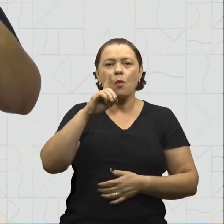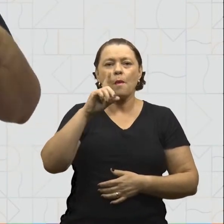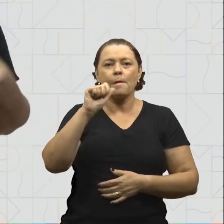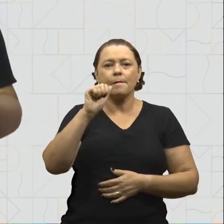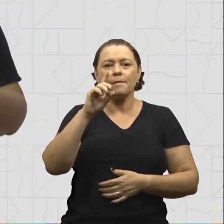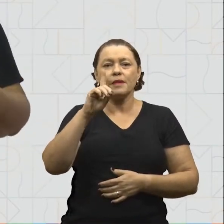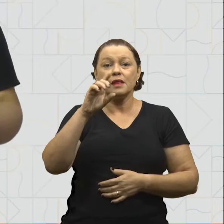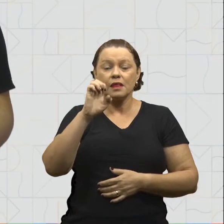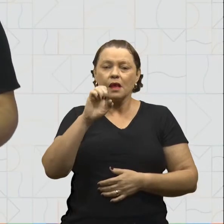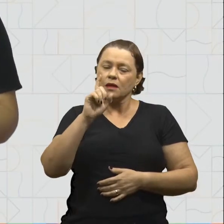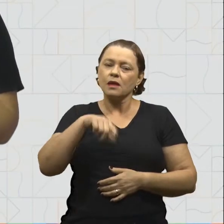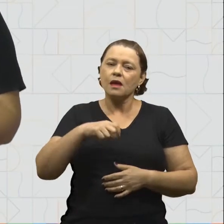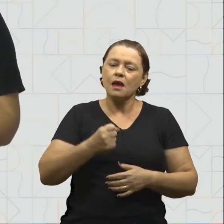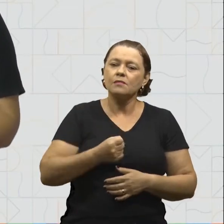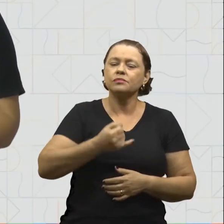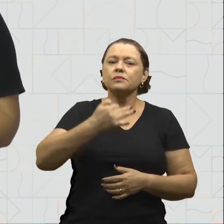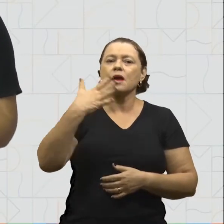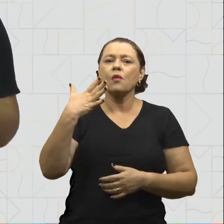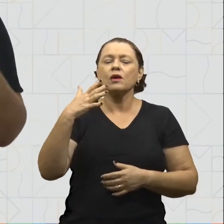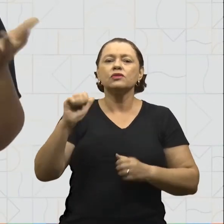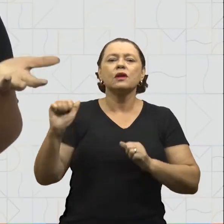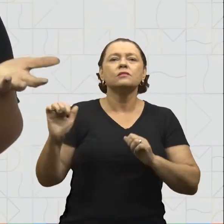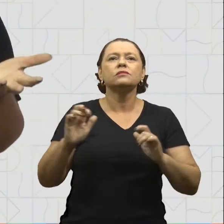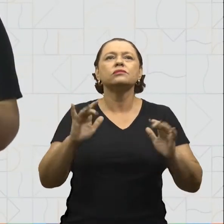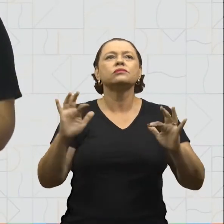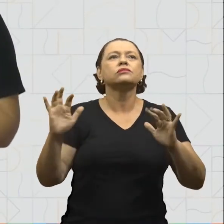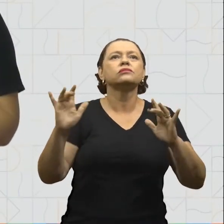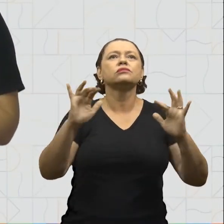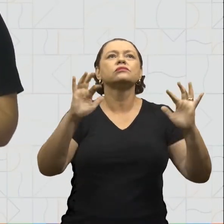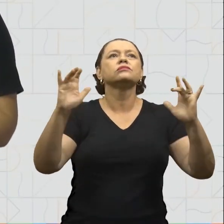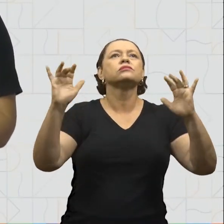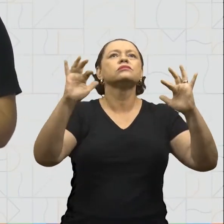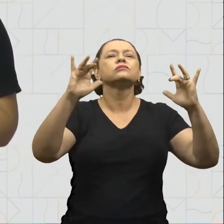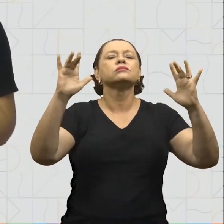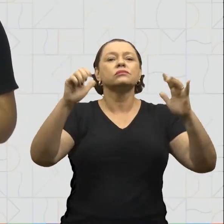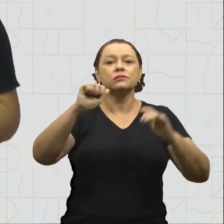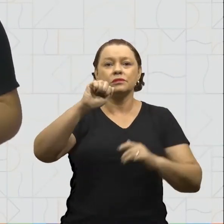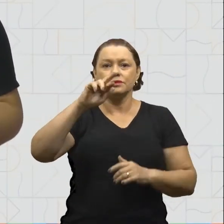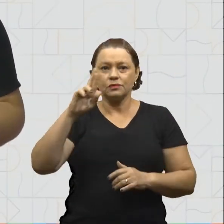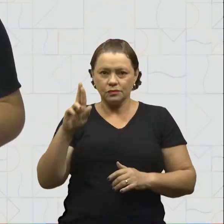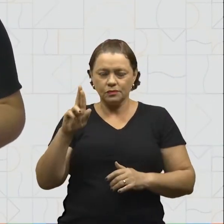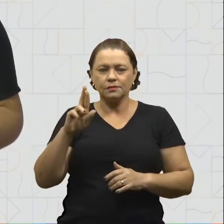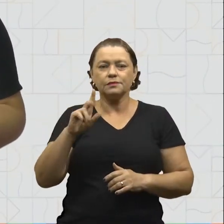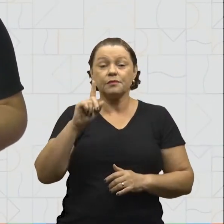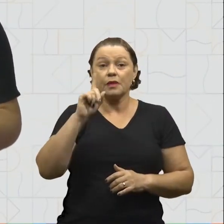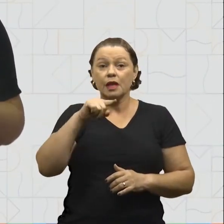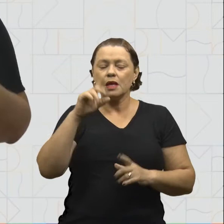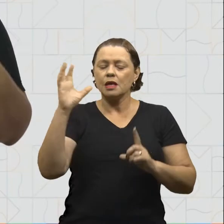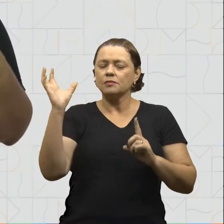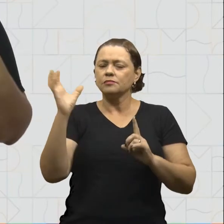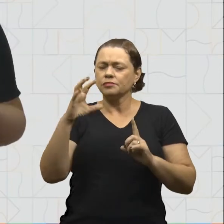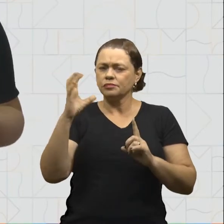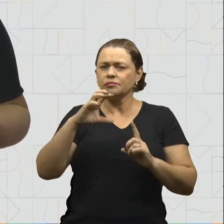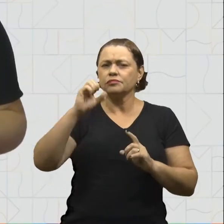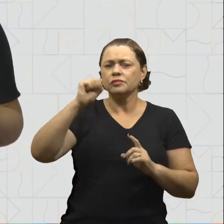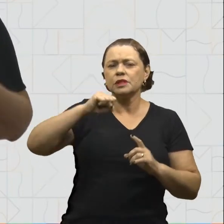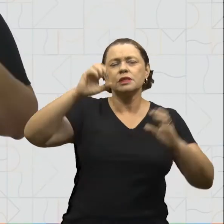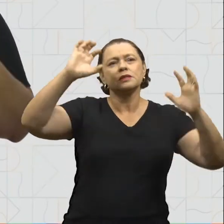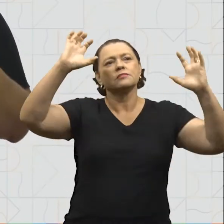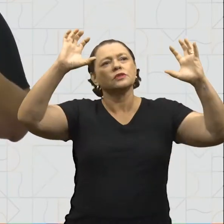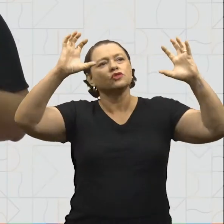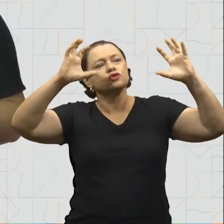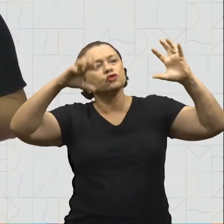a quantidade de vapor de água no ar. A umidade do ar influencia diretamente nas